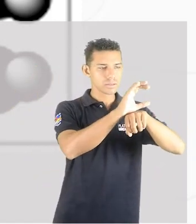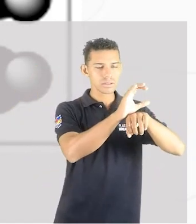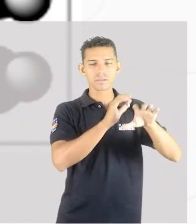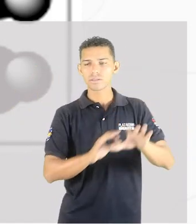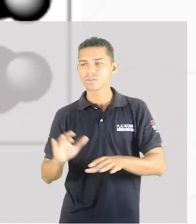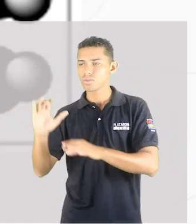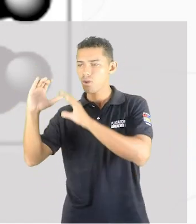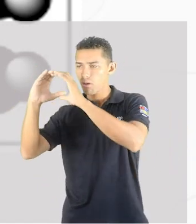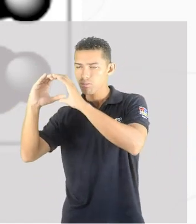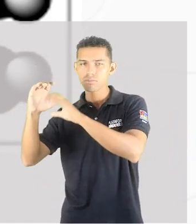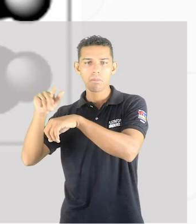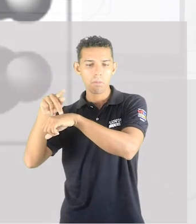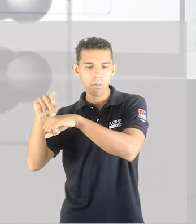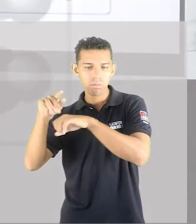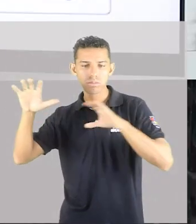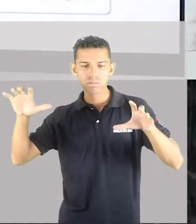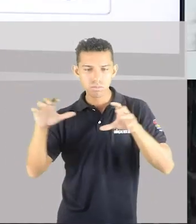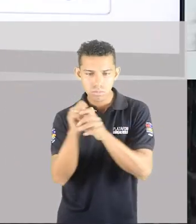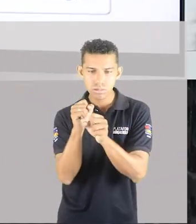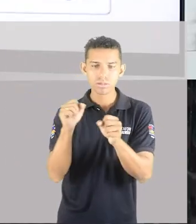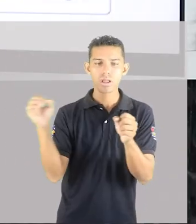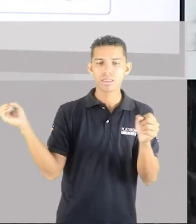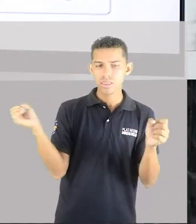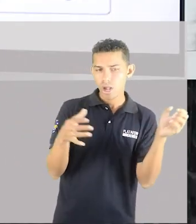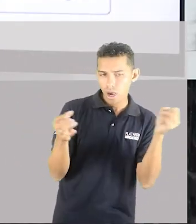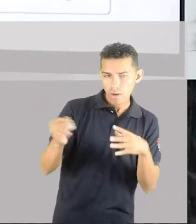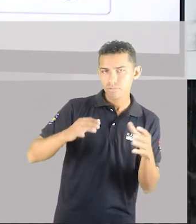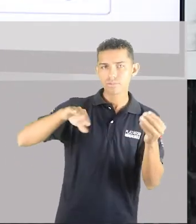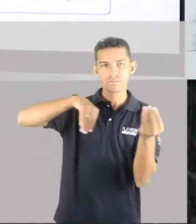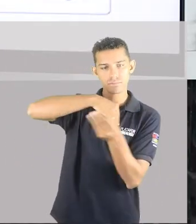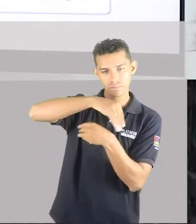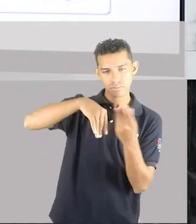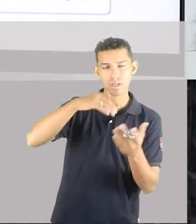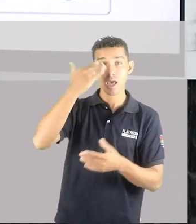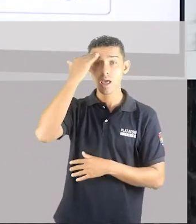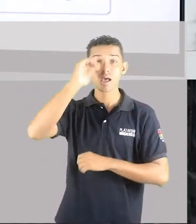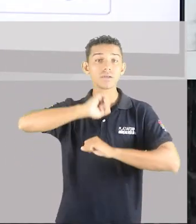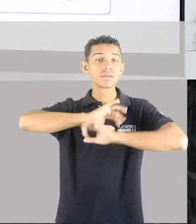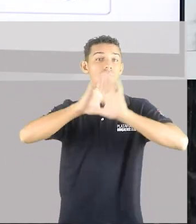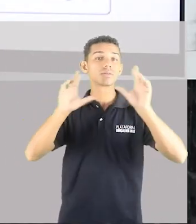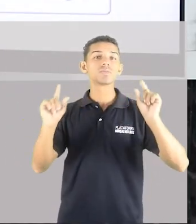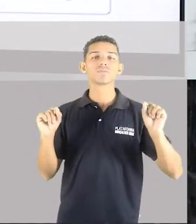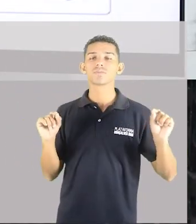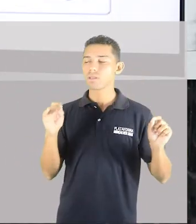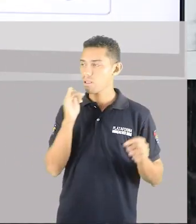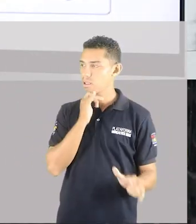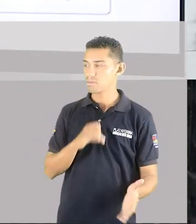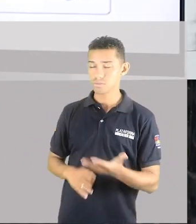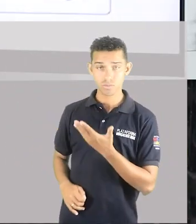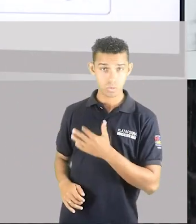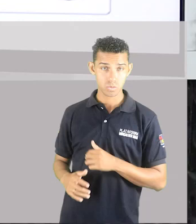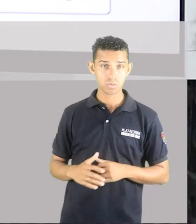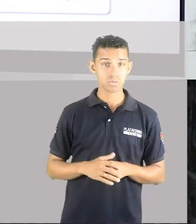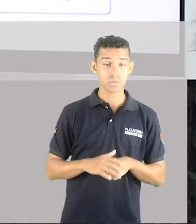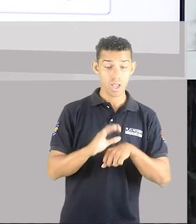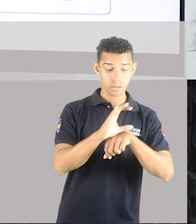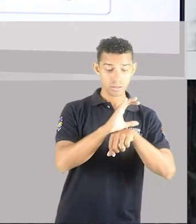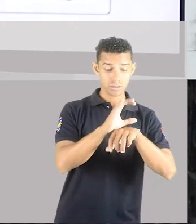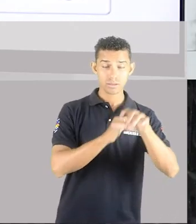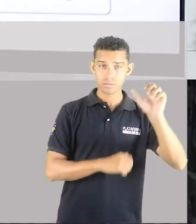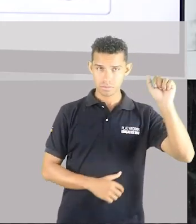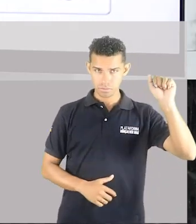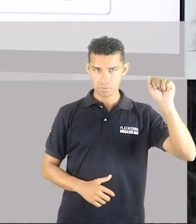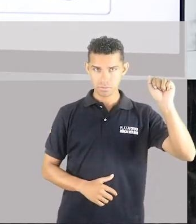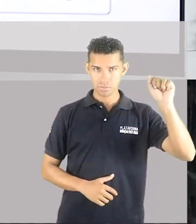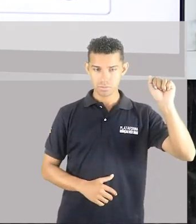nova substância. Aqui eu preciso que você entenda o seguinte. Aqui eu chamei cinza de A, né?